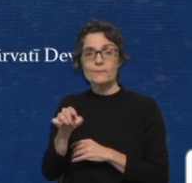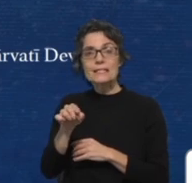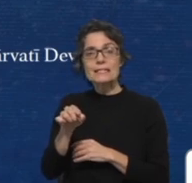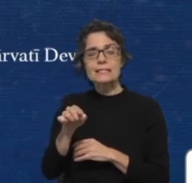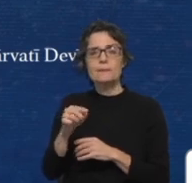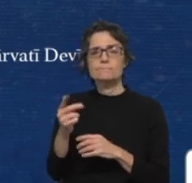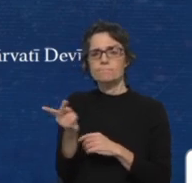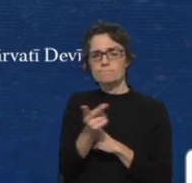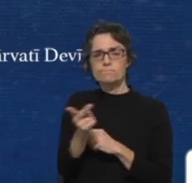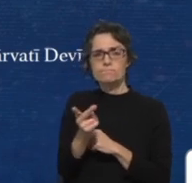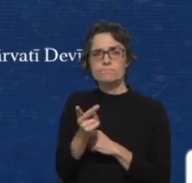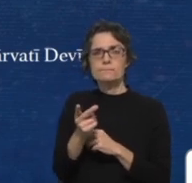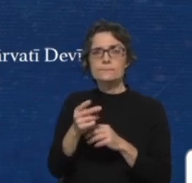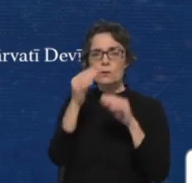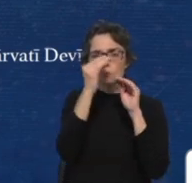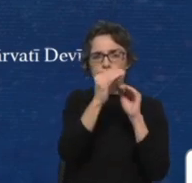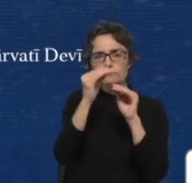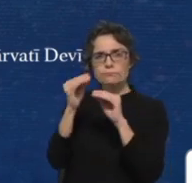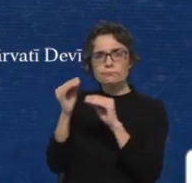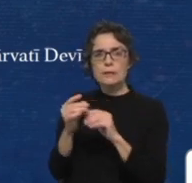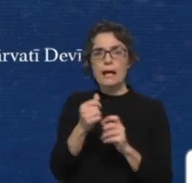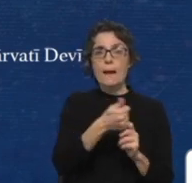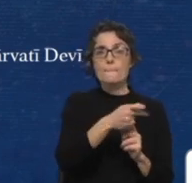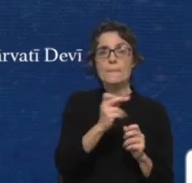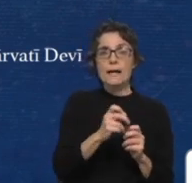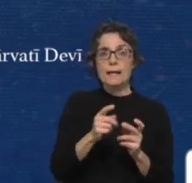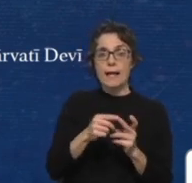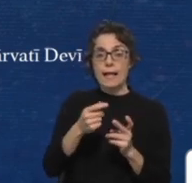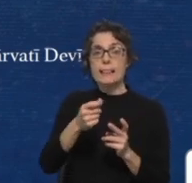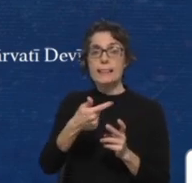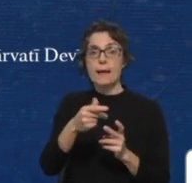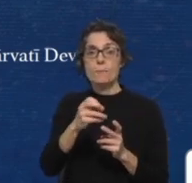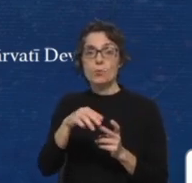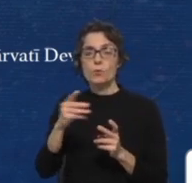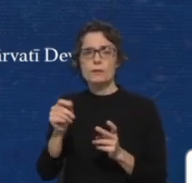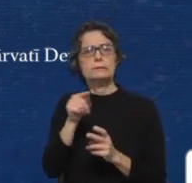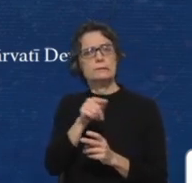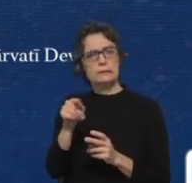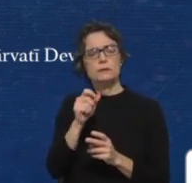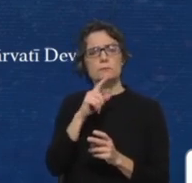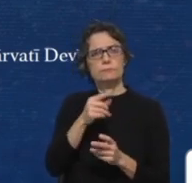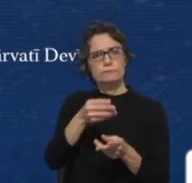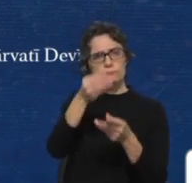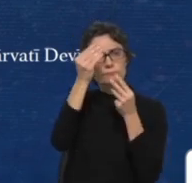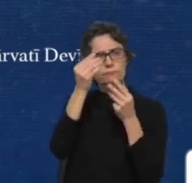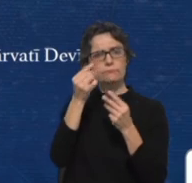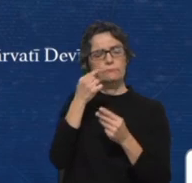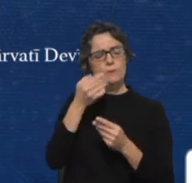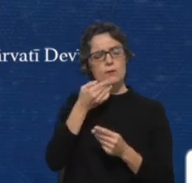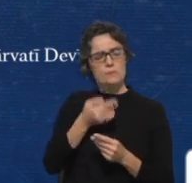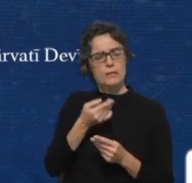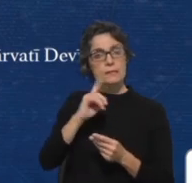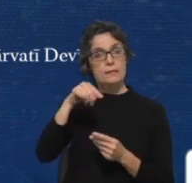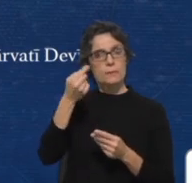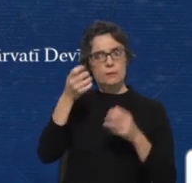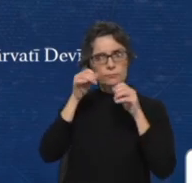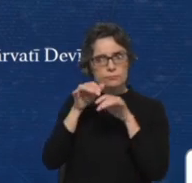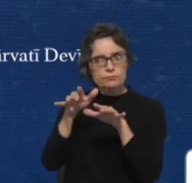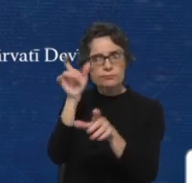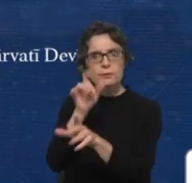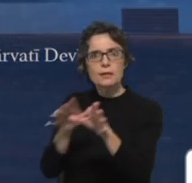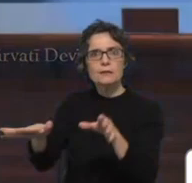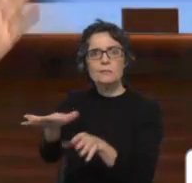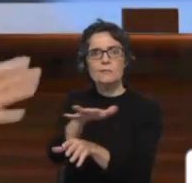e Tandava foram ensinados a Bharata Muni, considerado elegível para receber este conhecimento e transmiti-lo à humanidade.